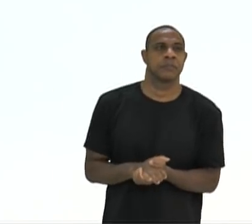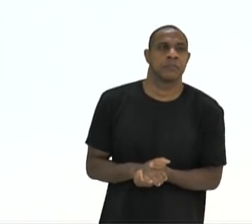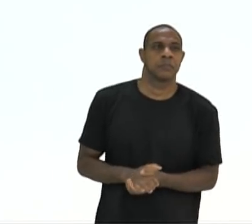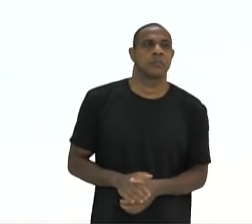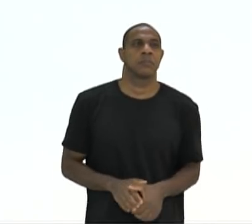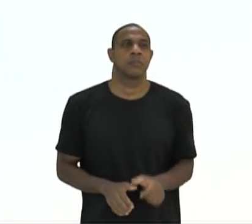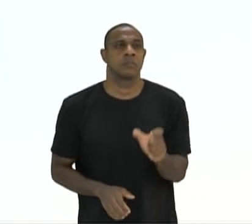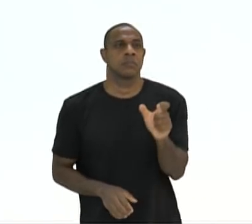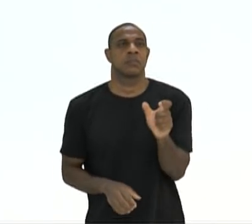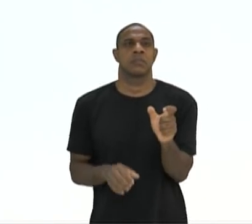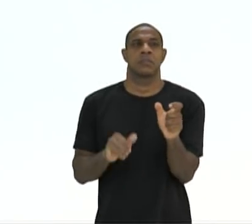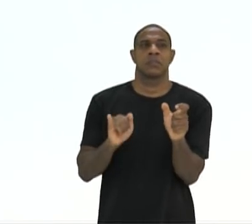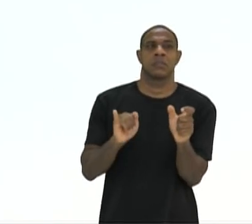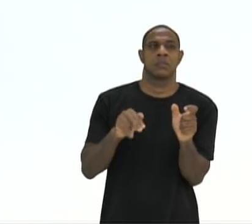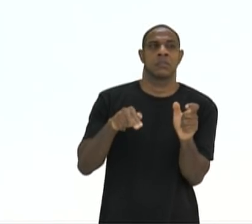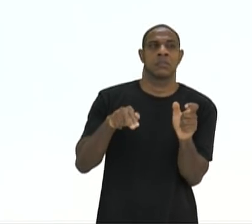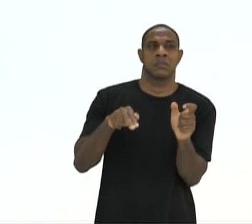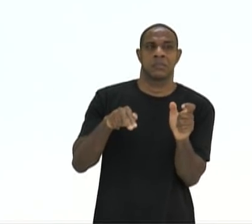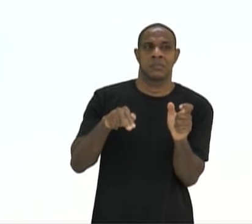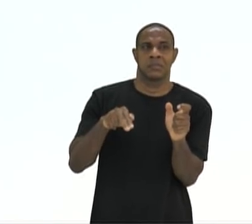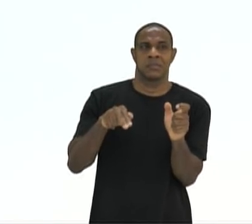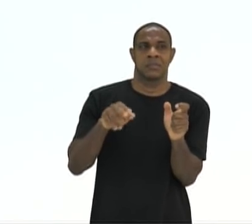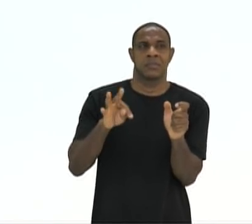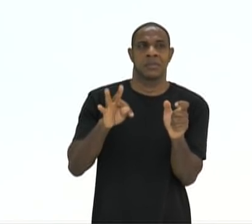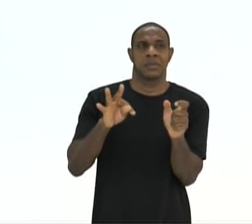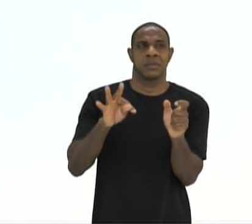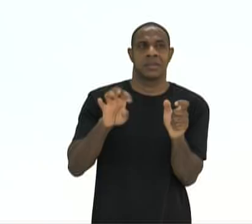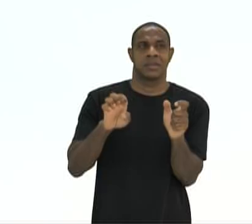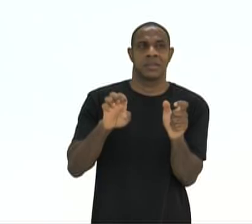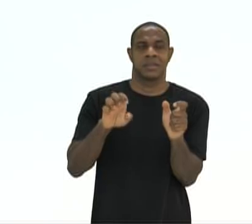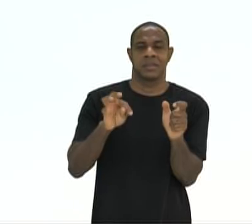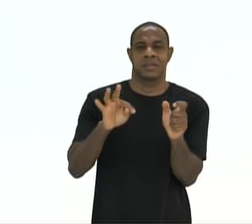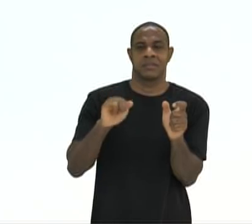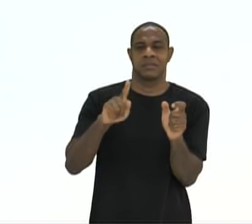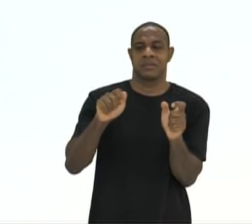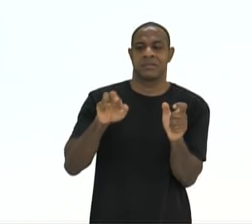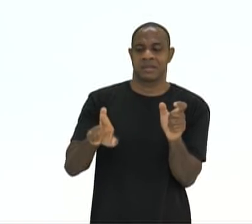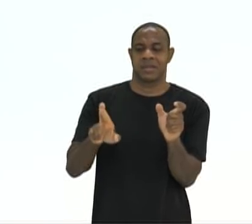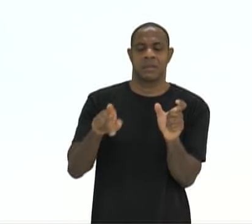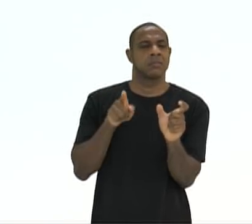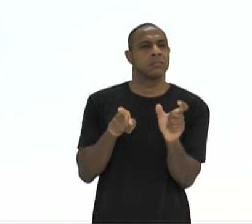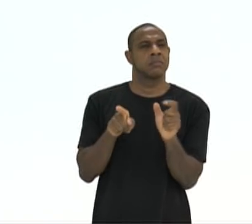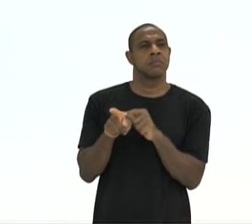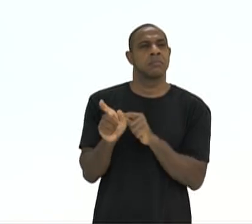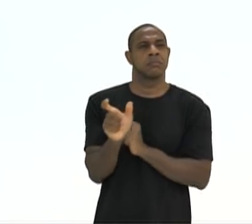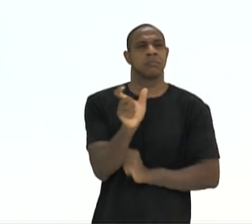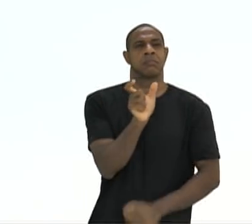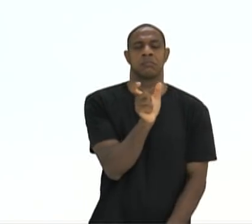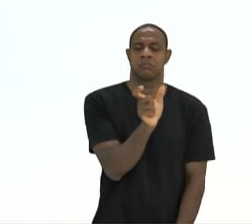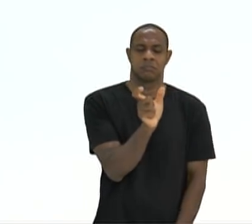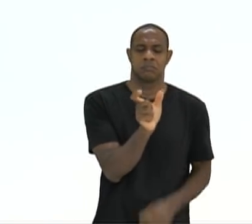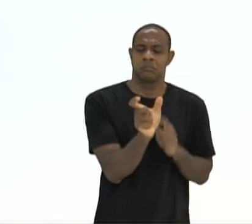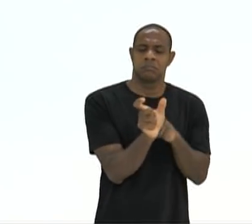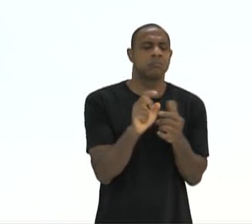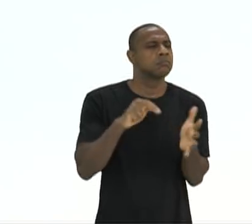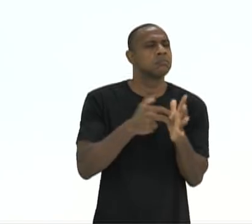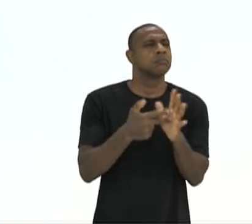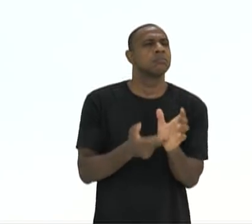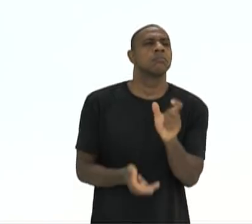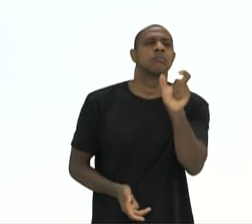palavra sintetizar, pessoal, quando a gente pensa em resumo, a gente tem que pensar o que